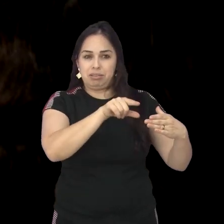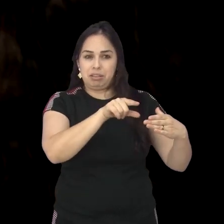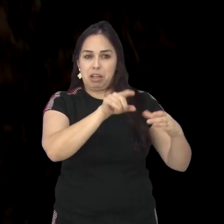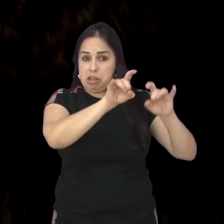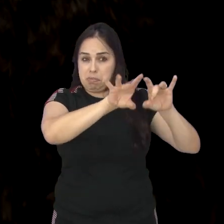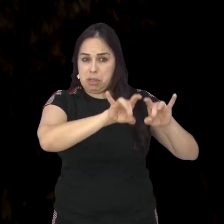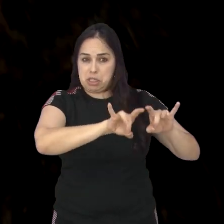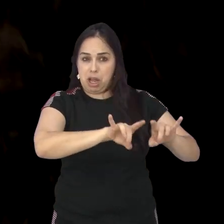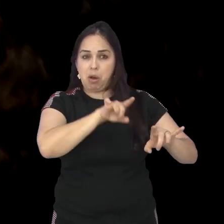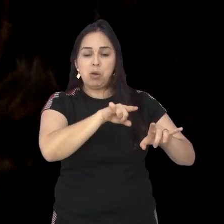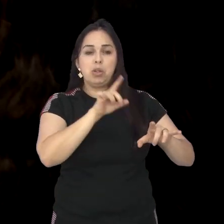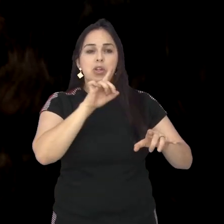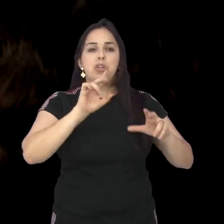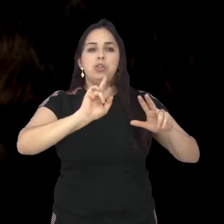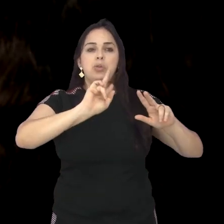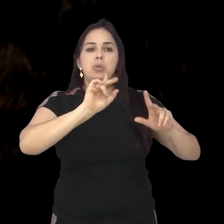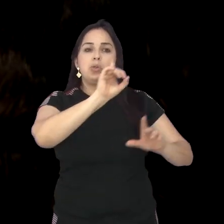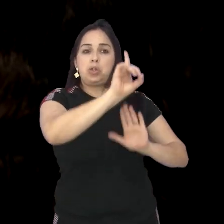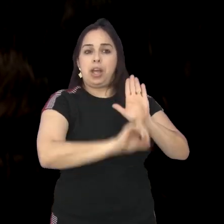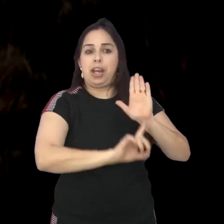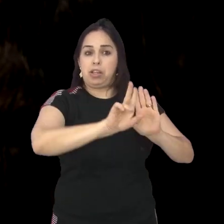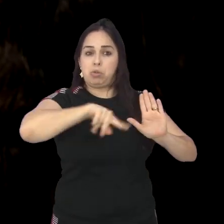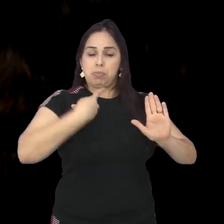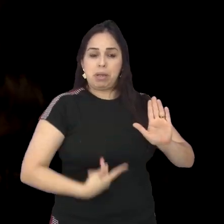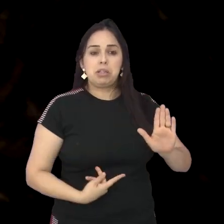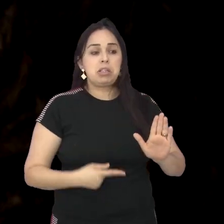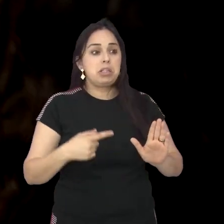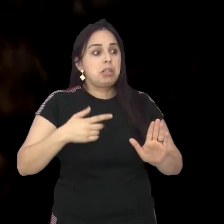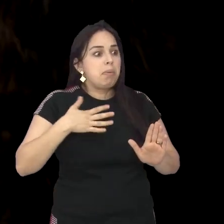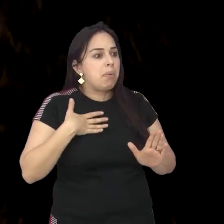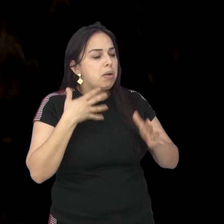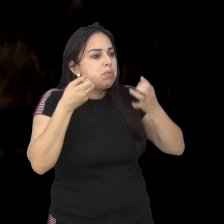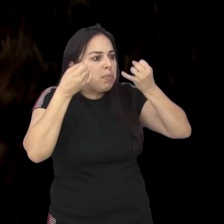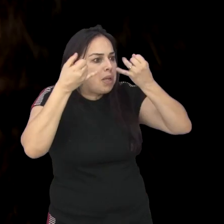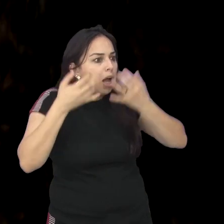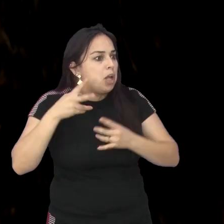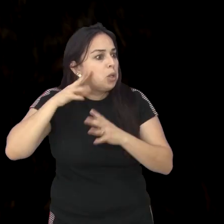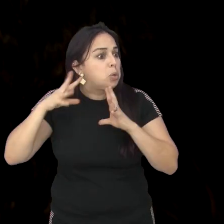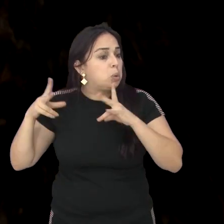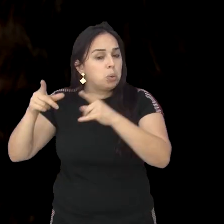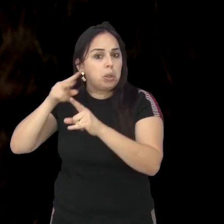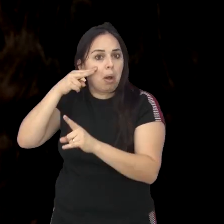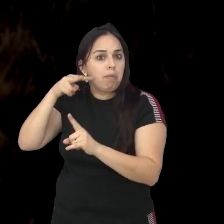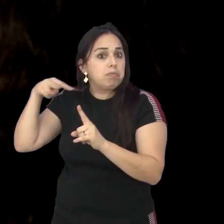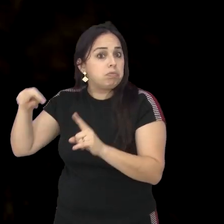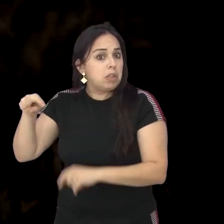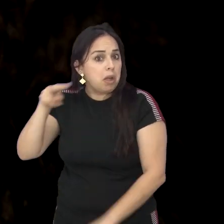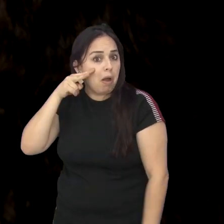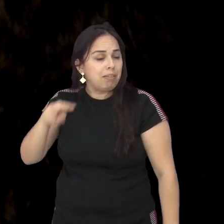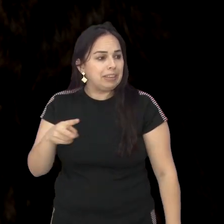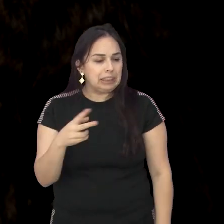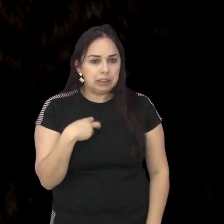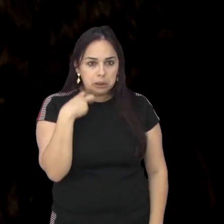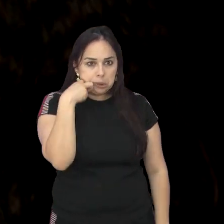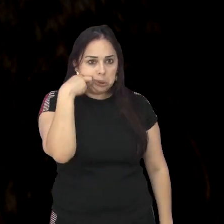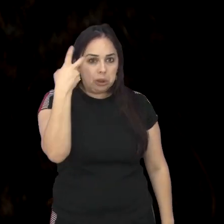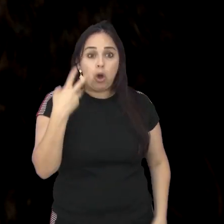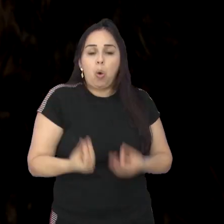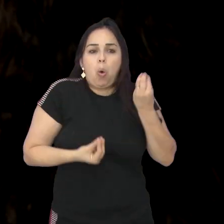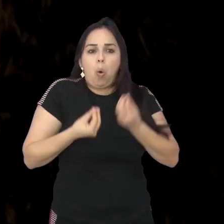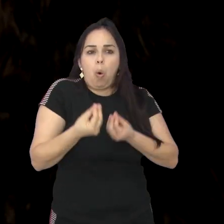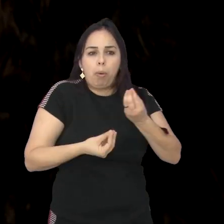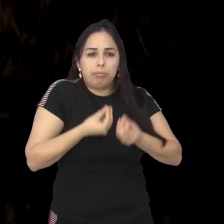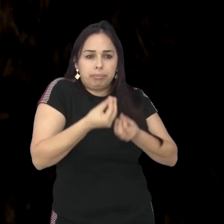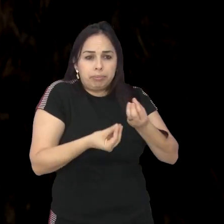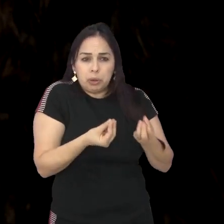estava toda lá, e era para eu explicar tudo que eu tinha visto. Contar a história, né? E eu fiquei super sem graça, né? Eu falei, como